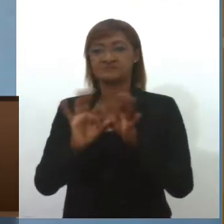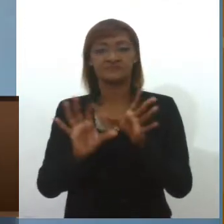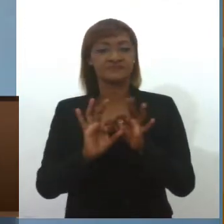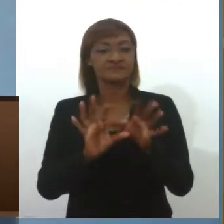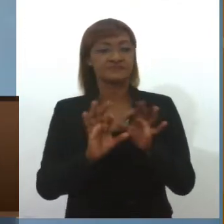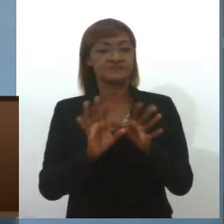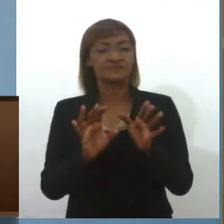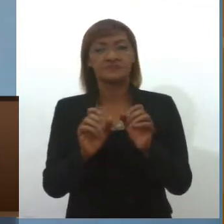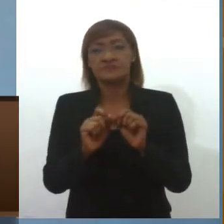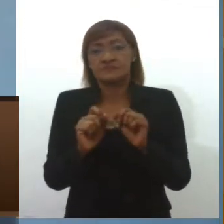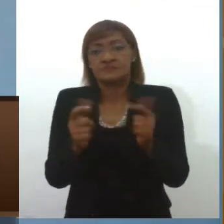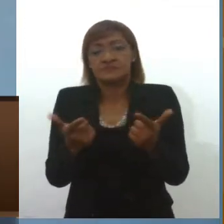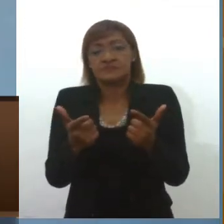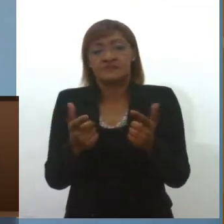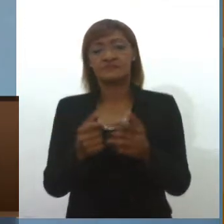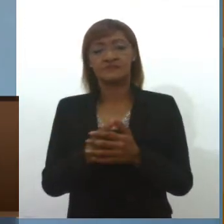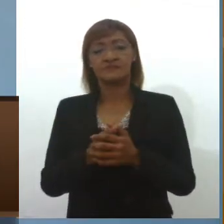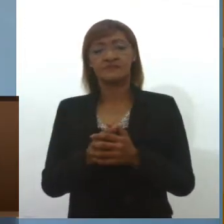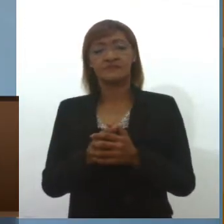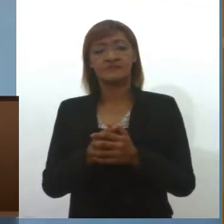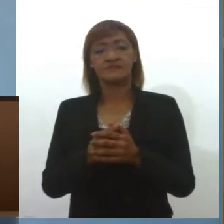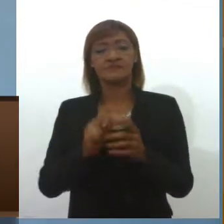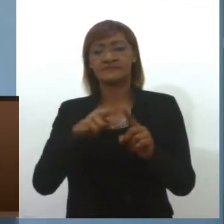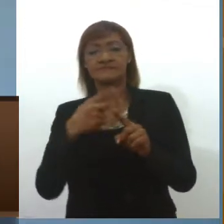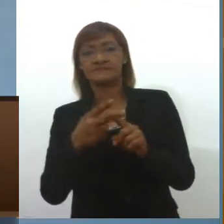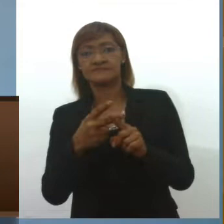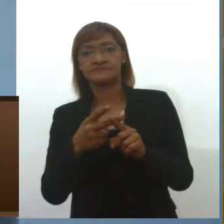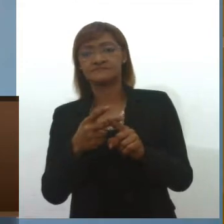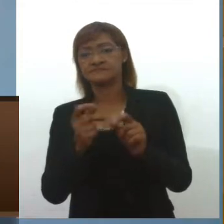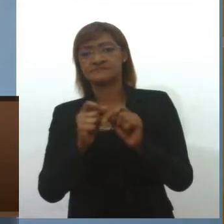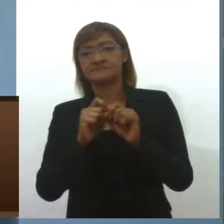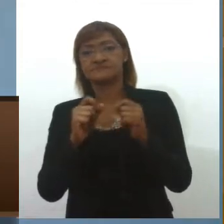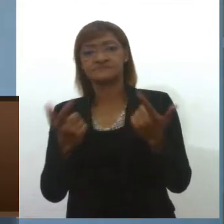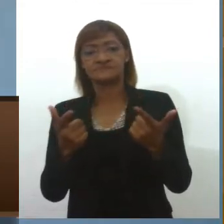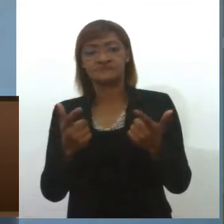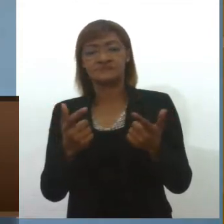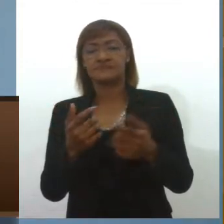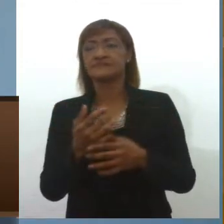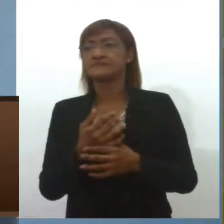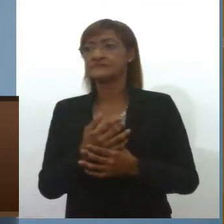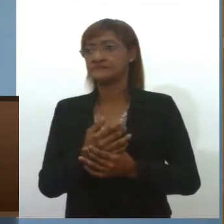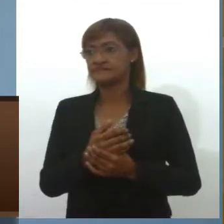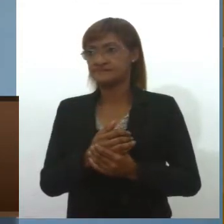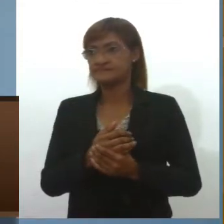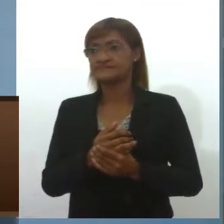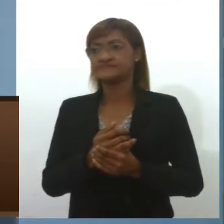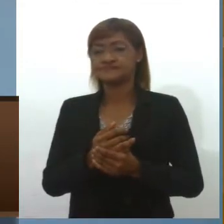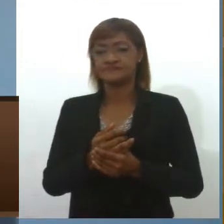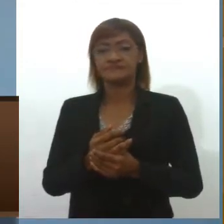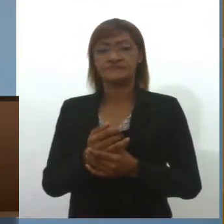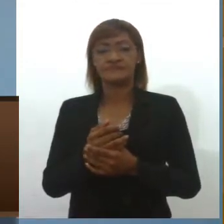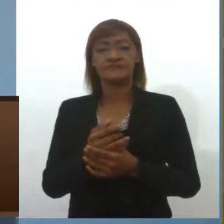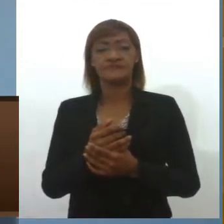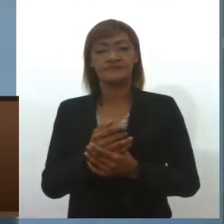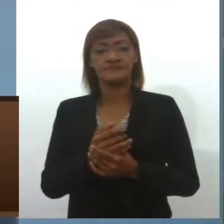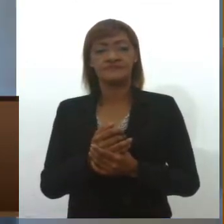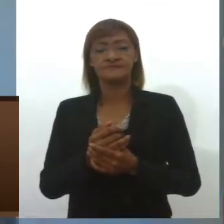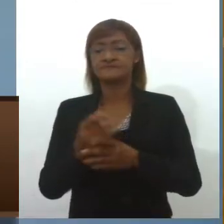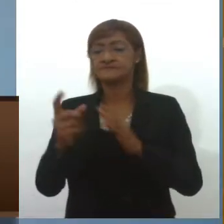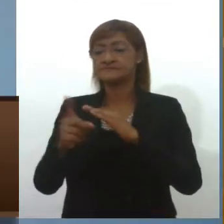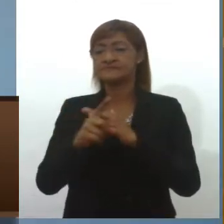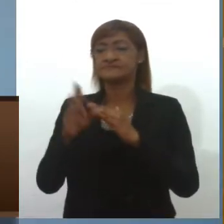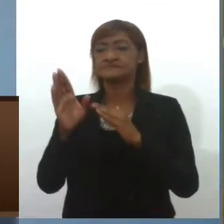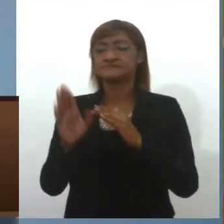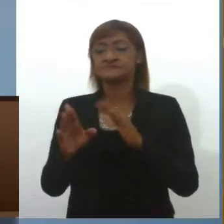a inflação ela aumenta. Isso é inevitável. Isso é a reação da oferta frente ao aumento da demanda. Uma das leis